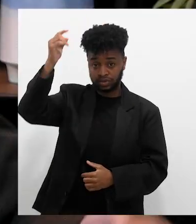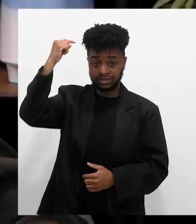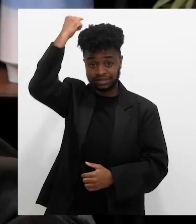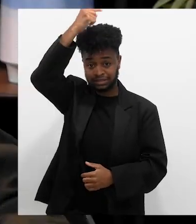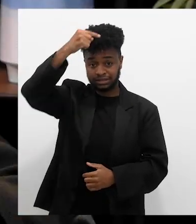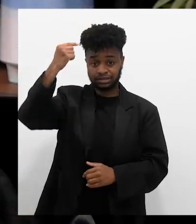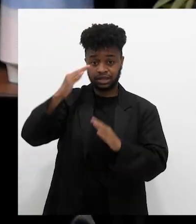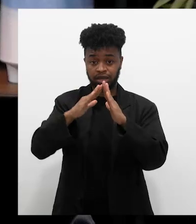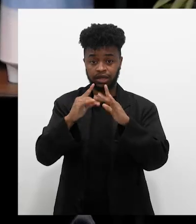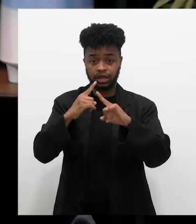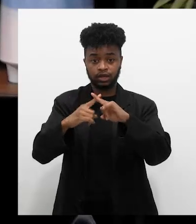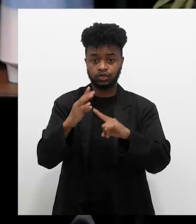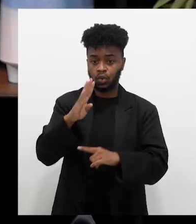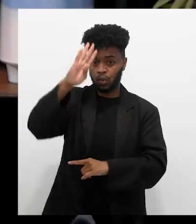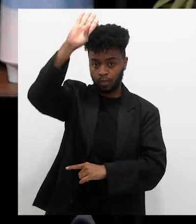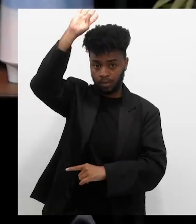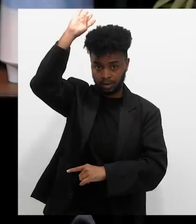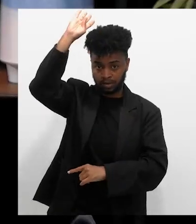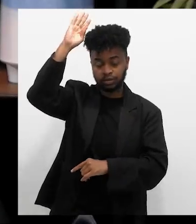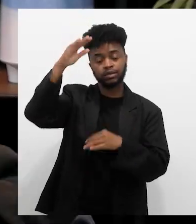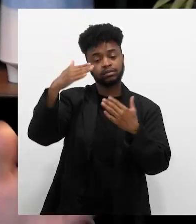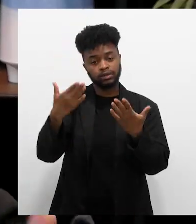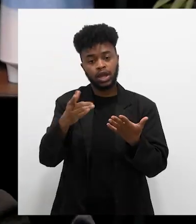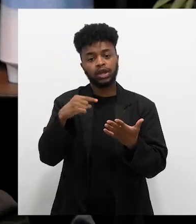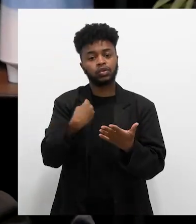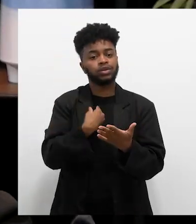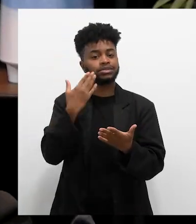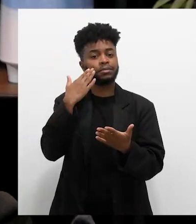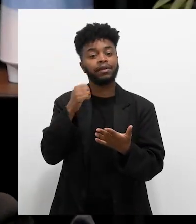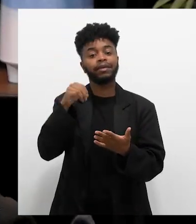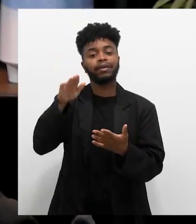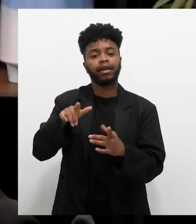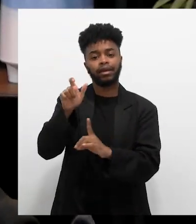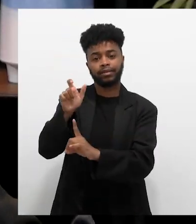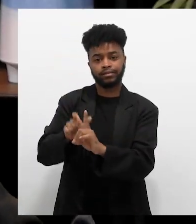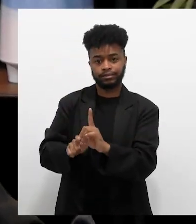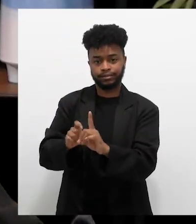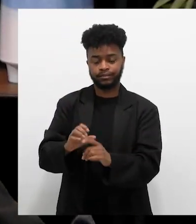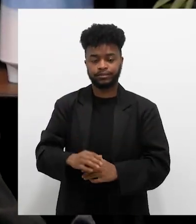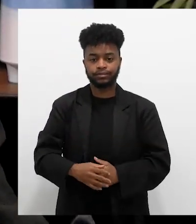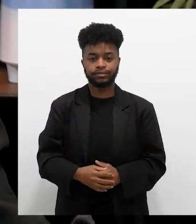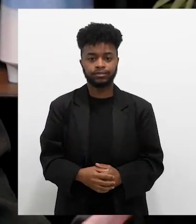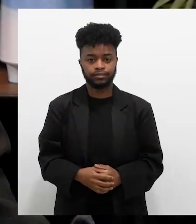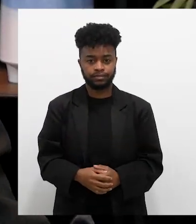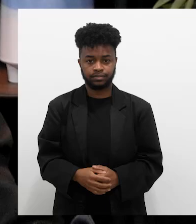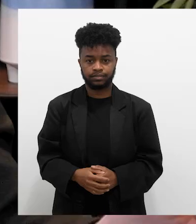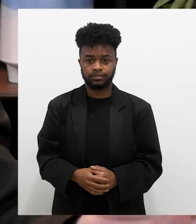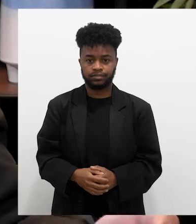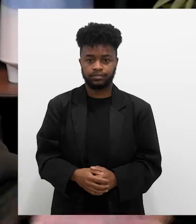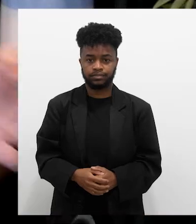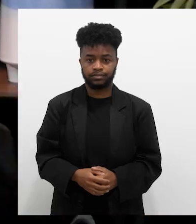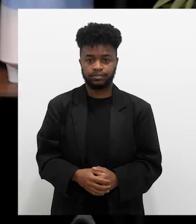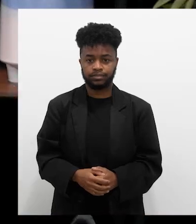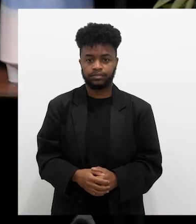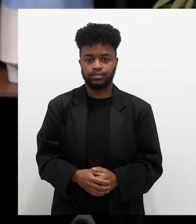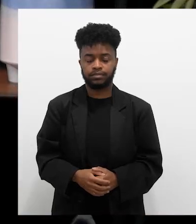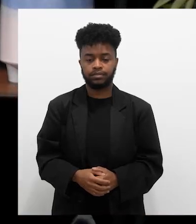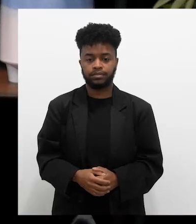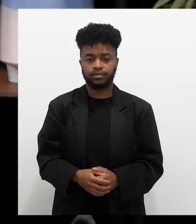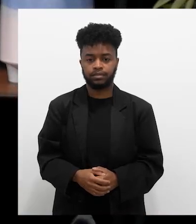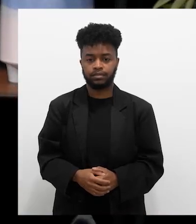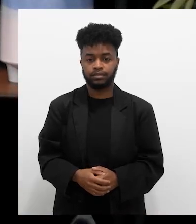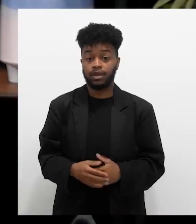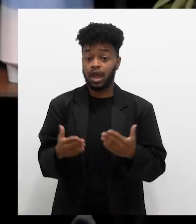Igreja Romana, Prevost. E aí nós sabemos que é ele. Qui sibi nomen